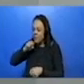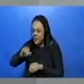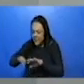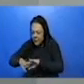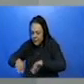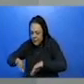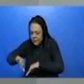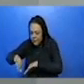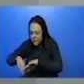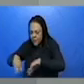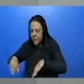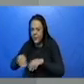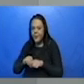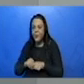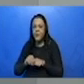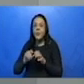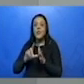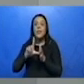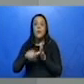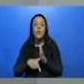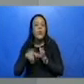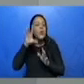ainda. Mas eles ouvem o batido